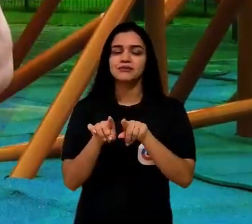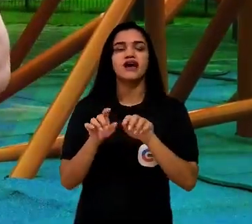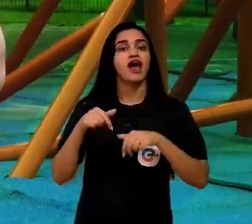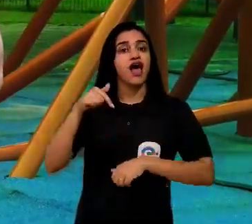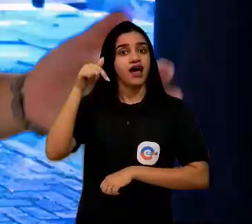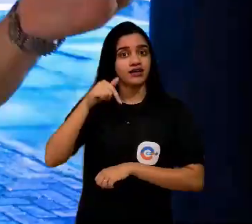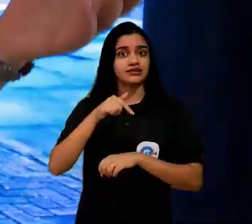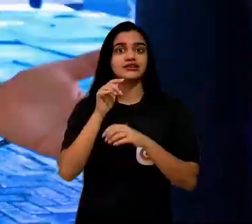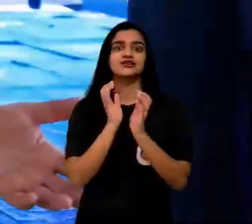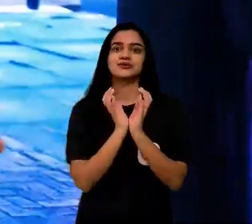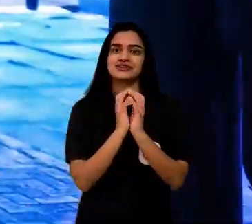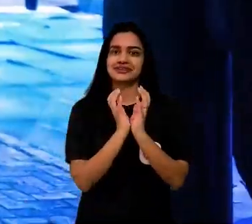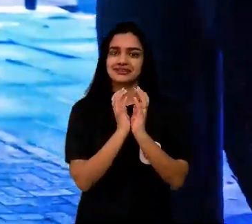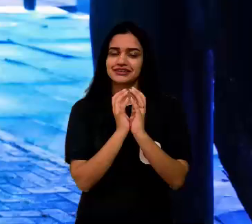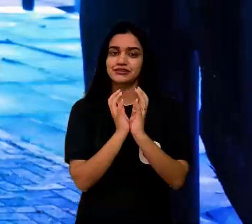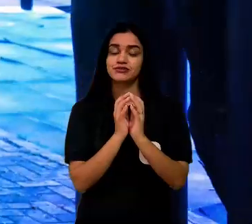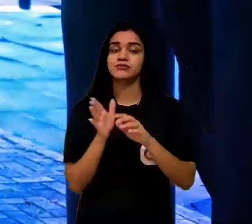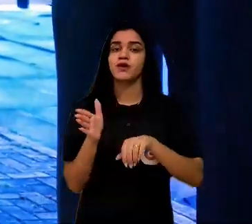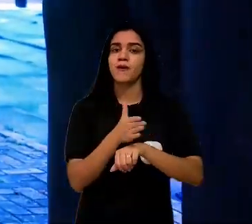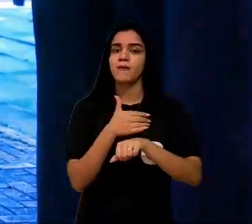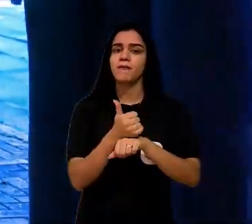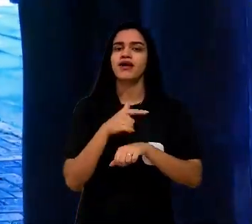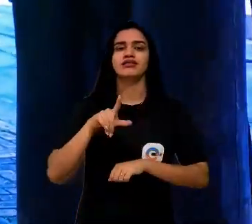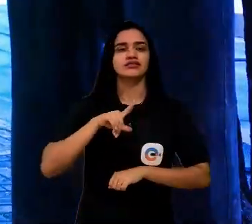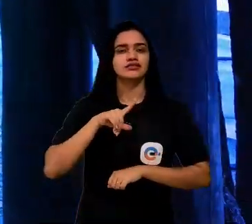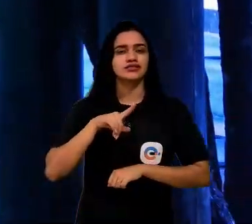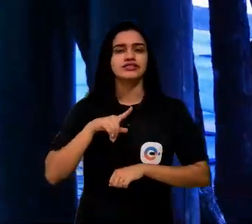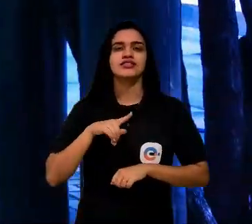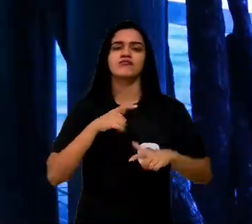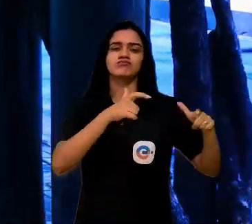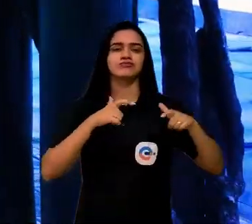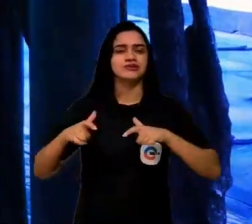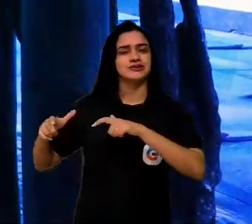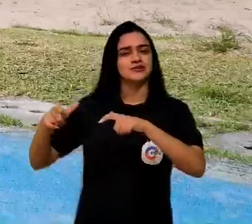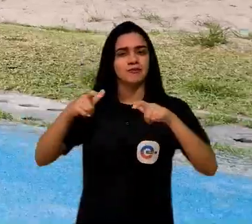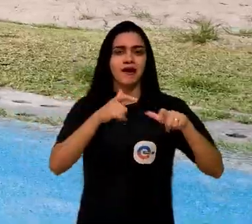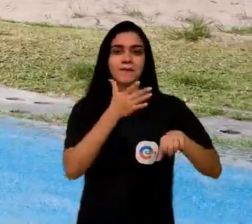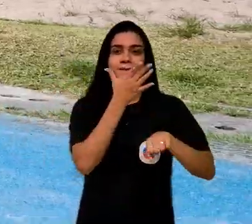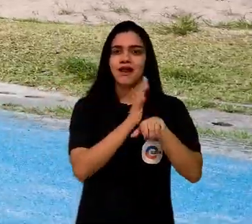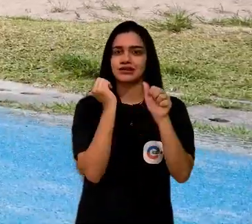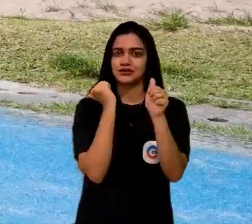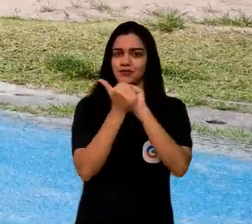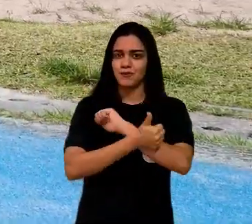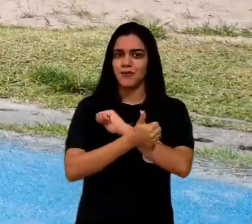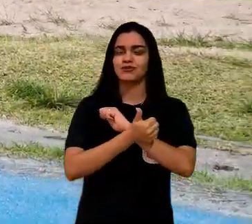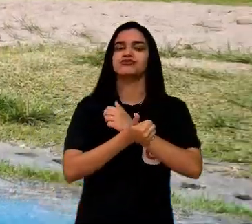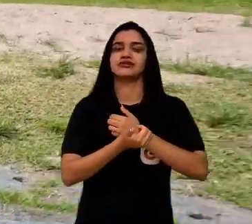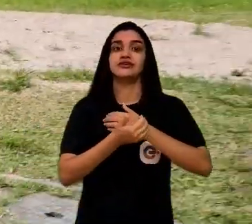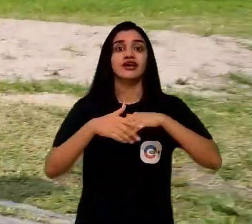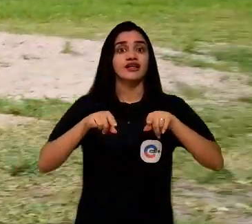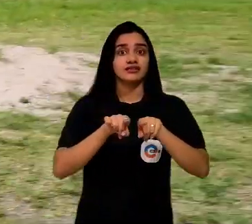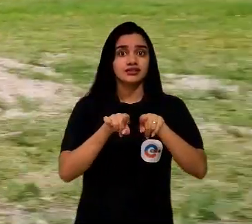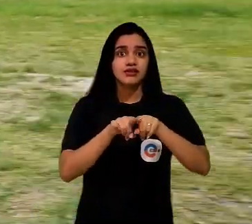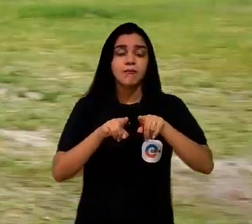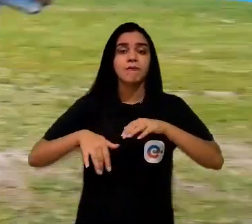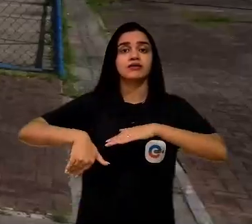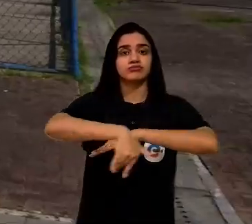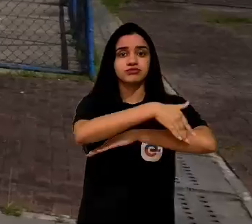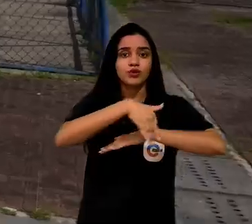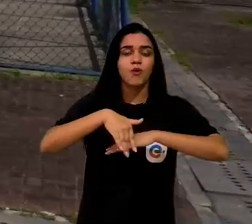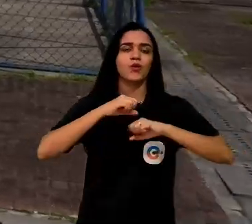do Recife. O parque tem vários espaços para práticas esportivas, como pista para caminhadas e